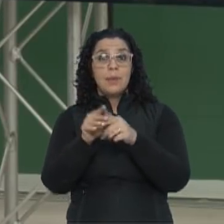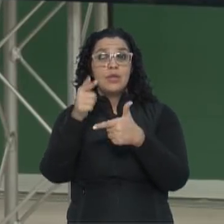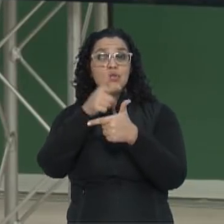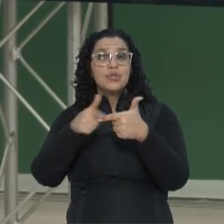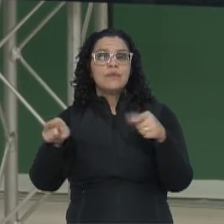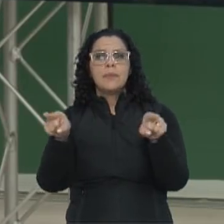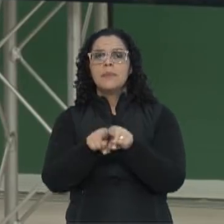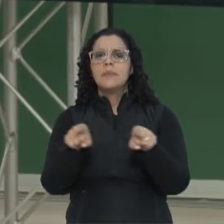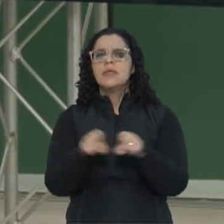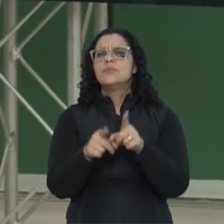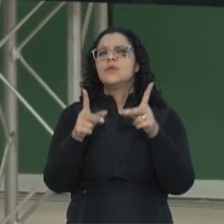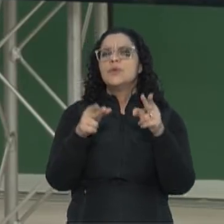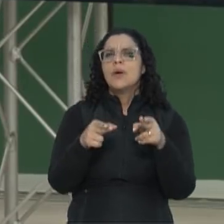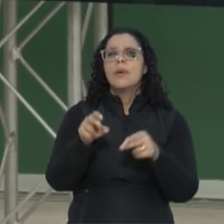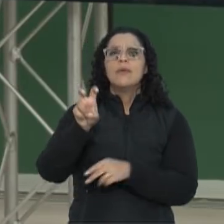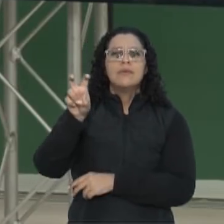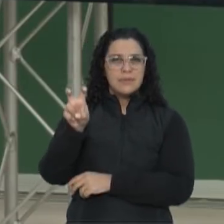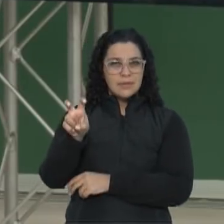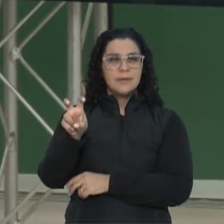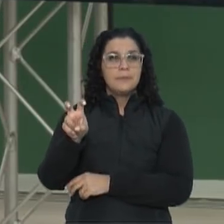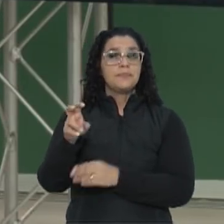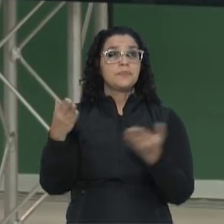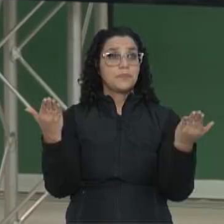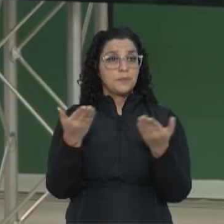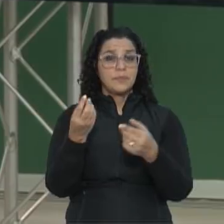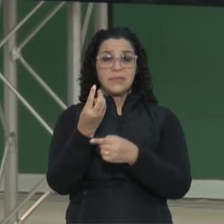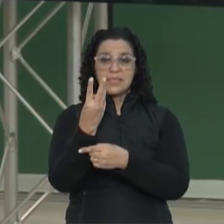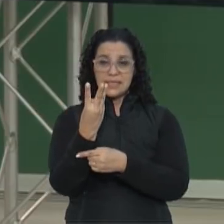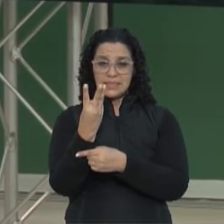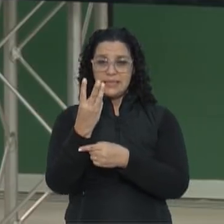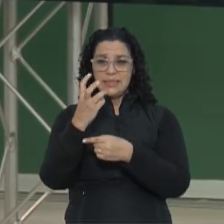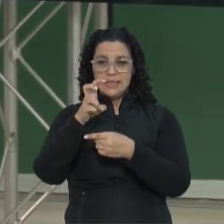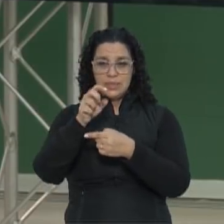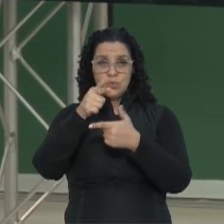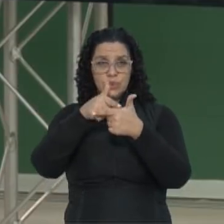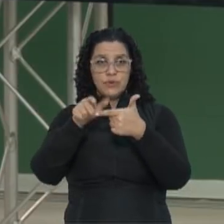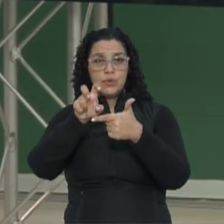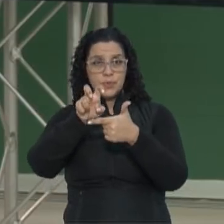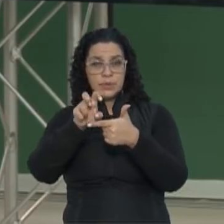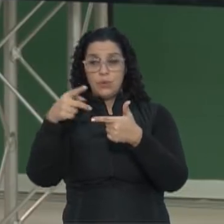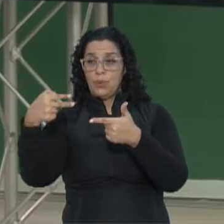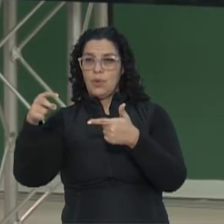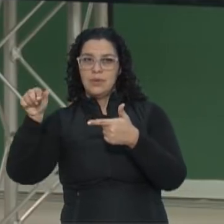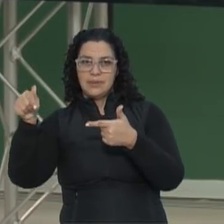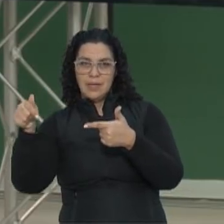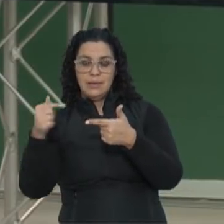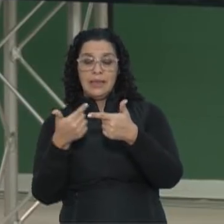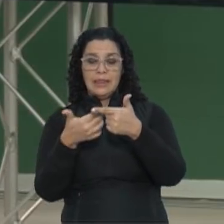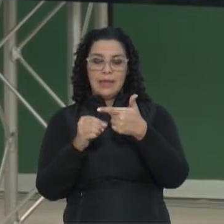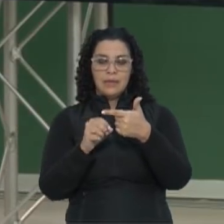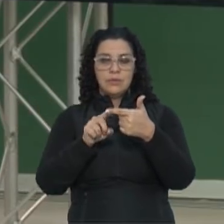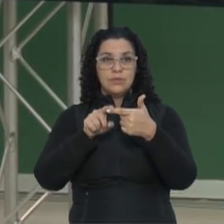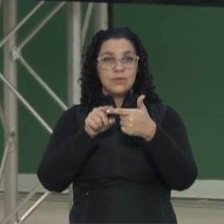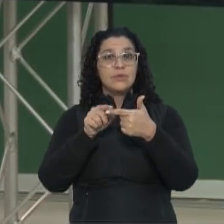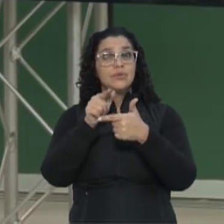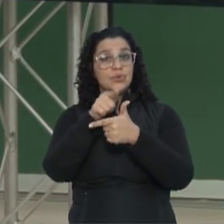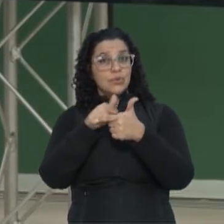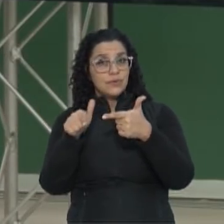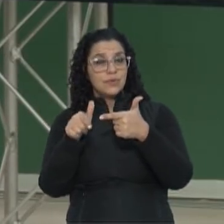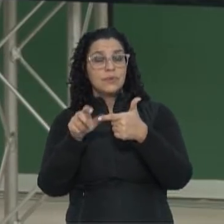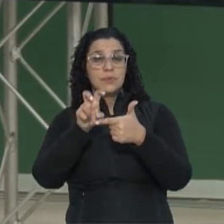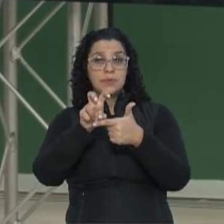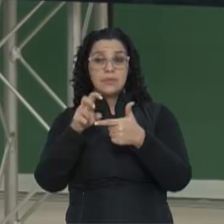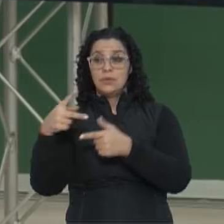divisor comum, que é quem? O 5. Se eu dividir 35 por 5 dá 7, 10 dividido por 5 vai dar